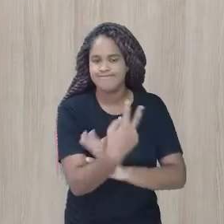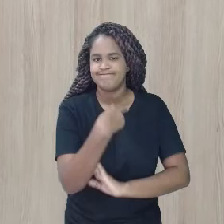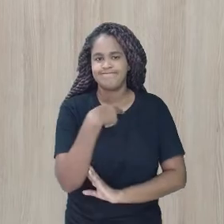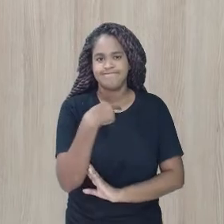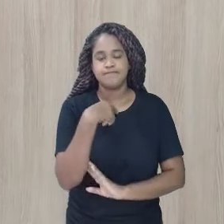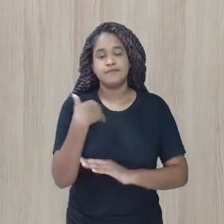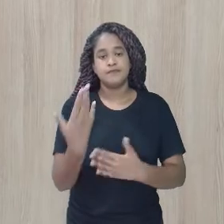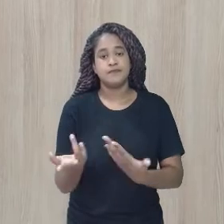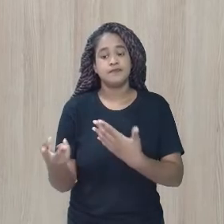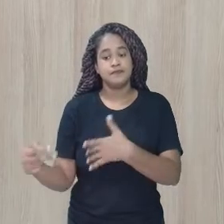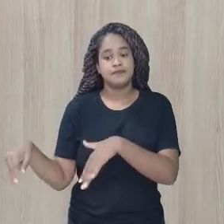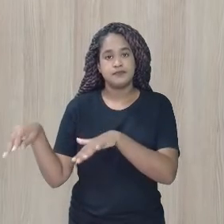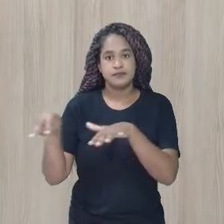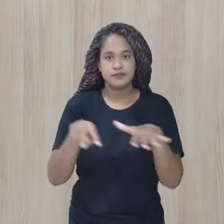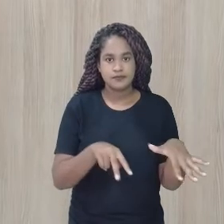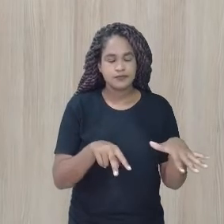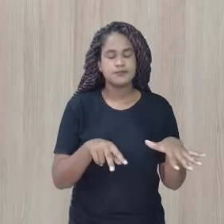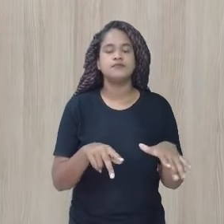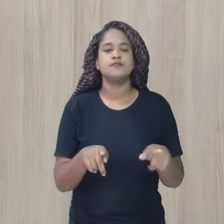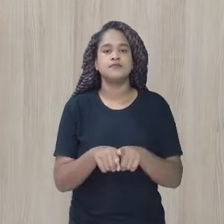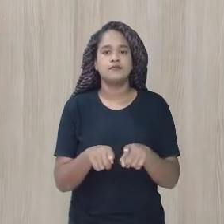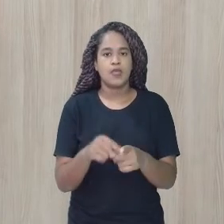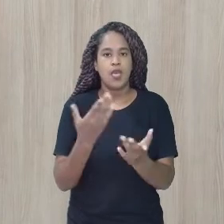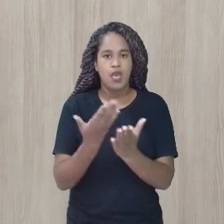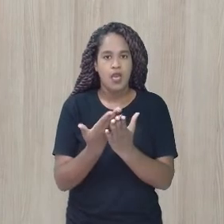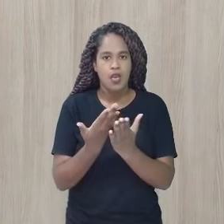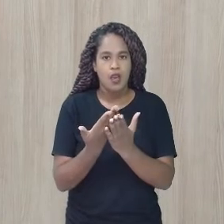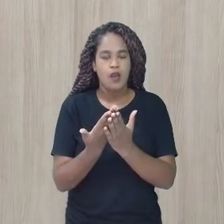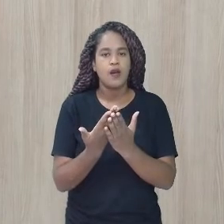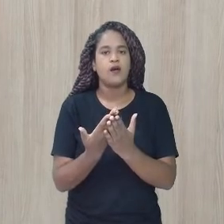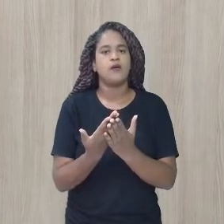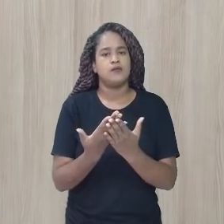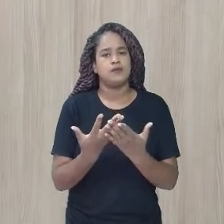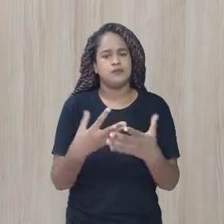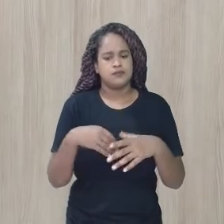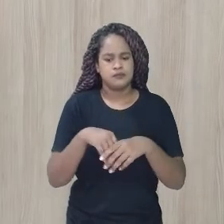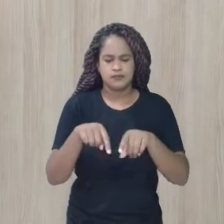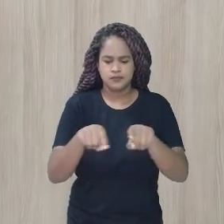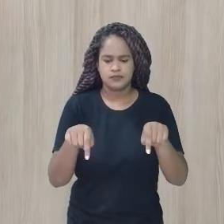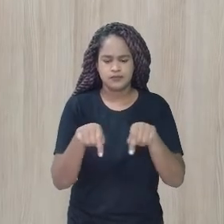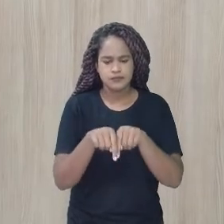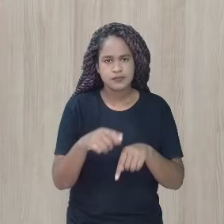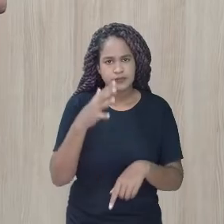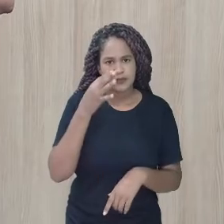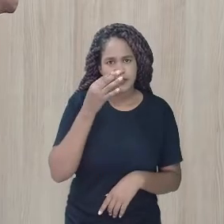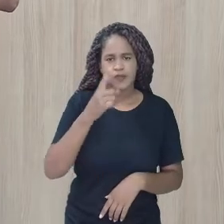nesta semana, em muitas aulas, na sala de aula presencial, acredito que vocês